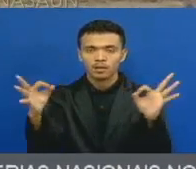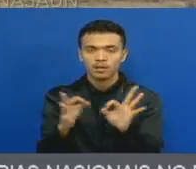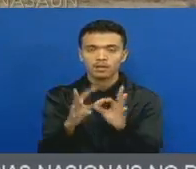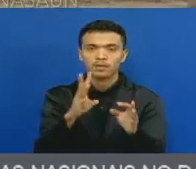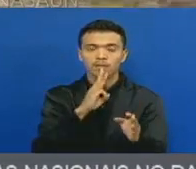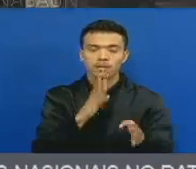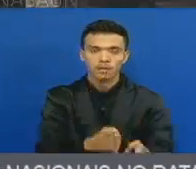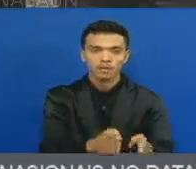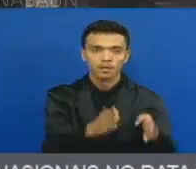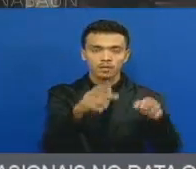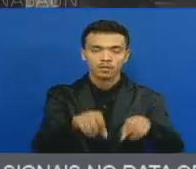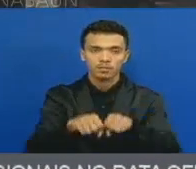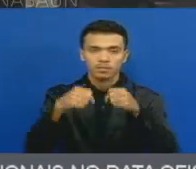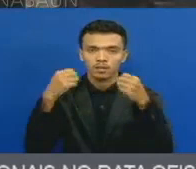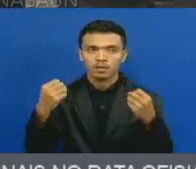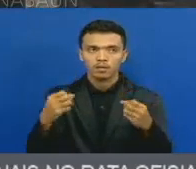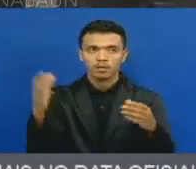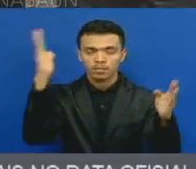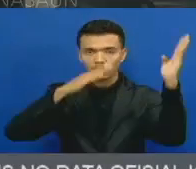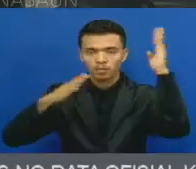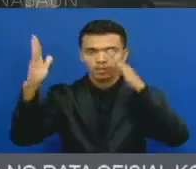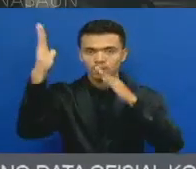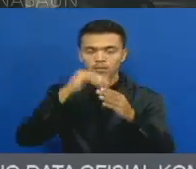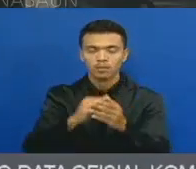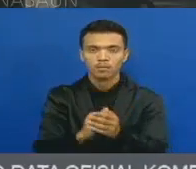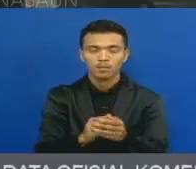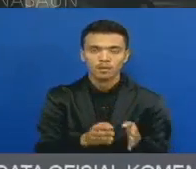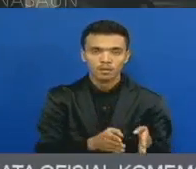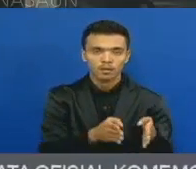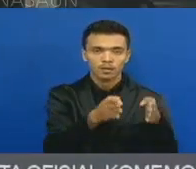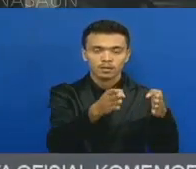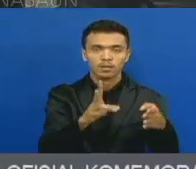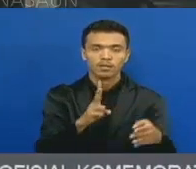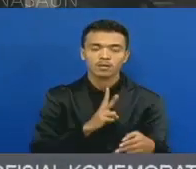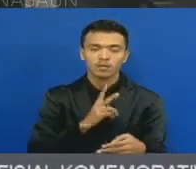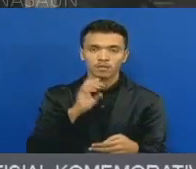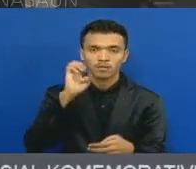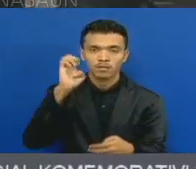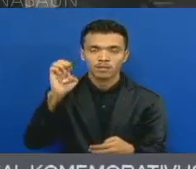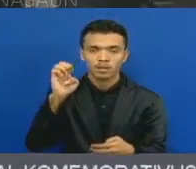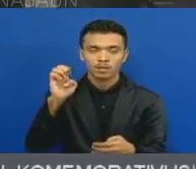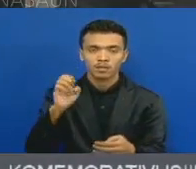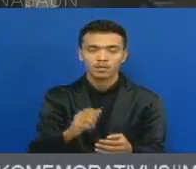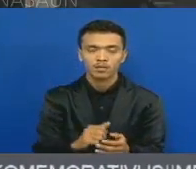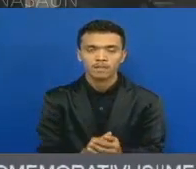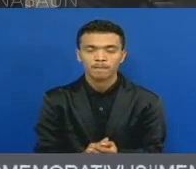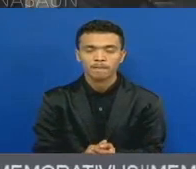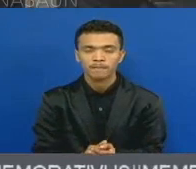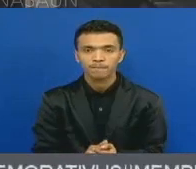nebe avaria a irene problema irrigação liriu liga pa vemansi vemansi tulawa ke